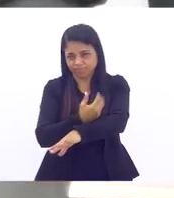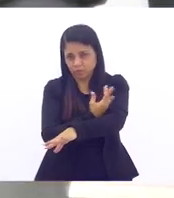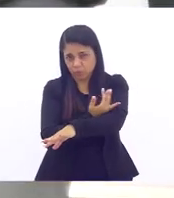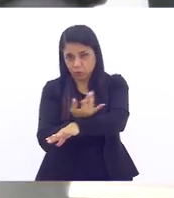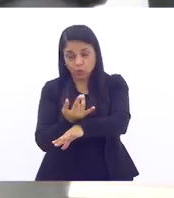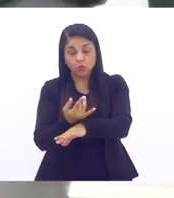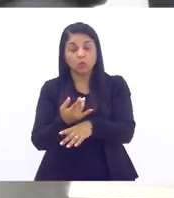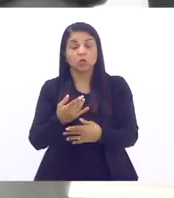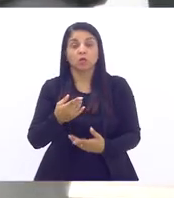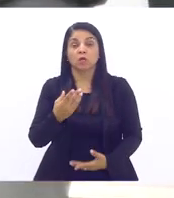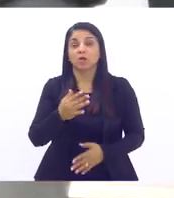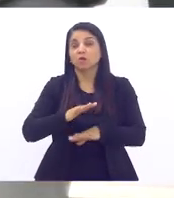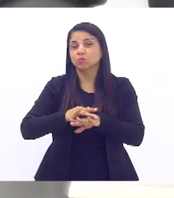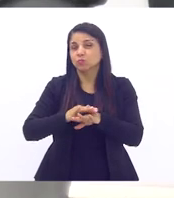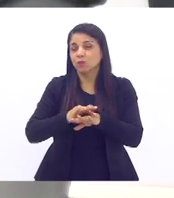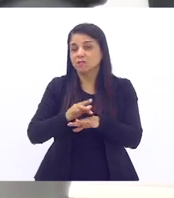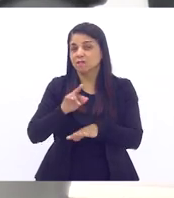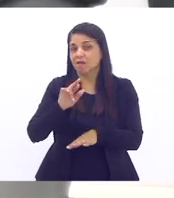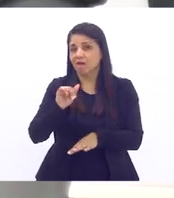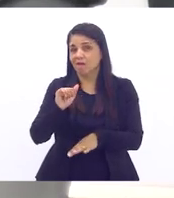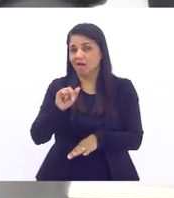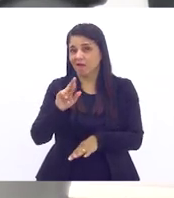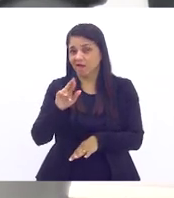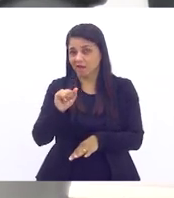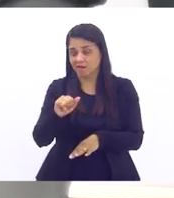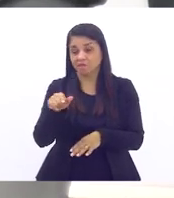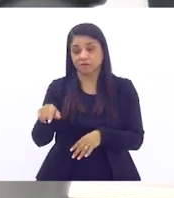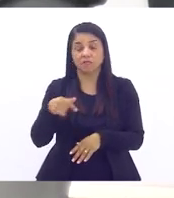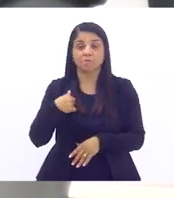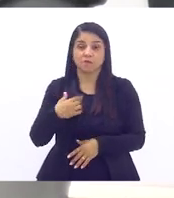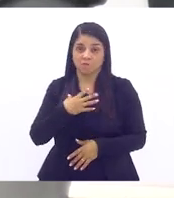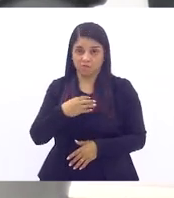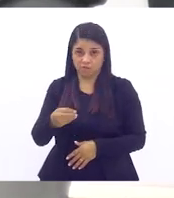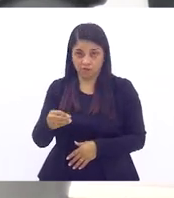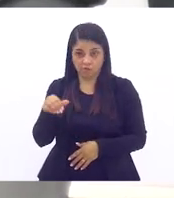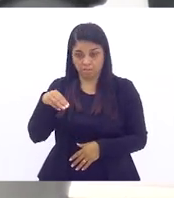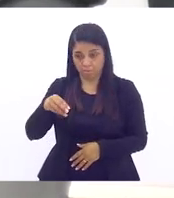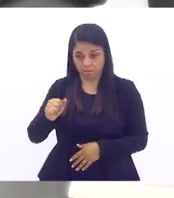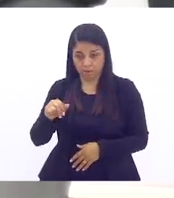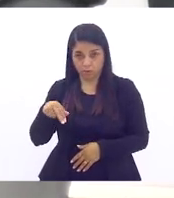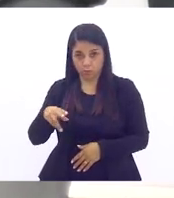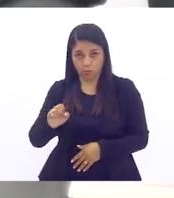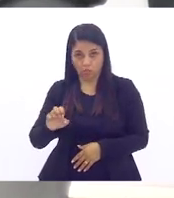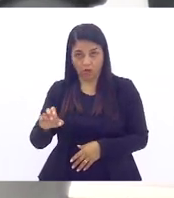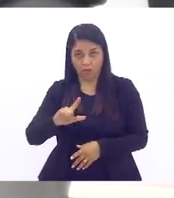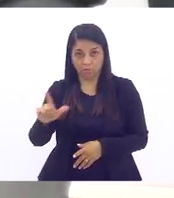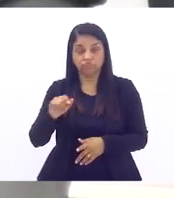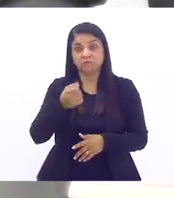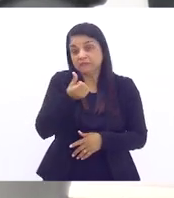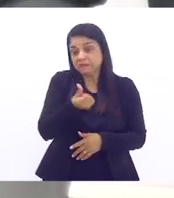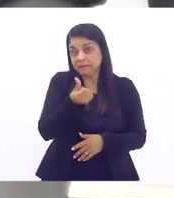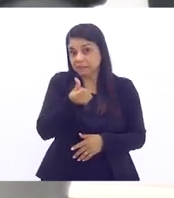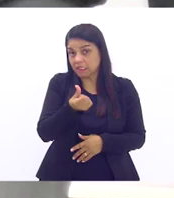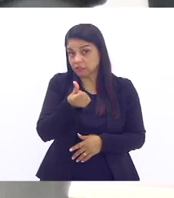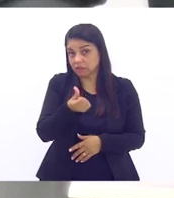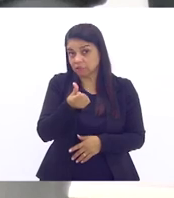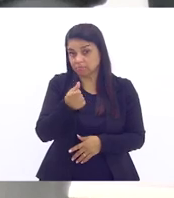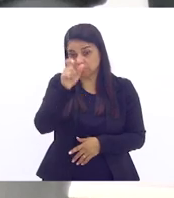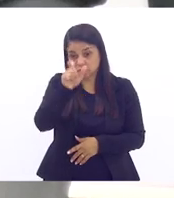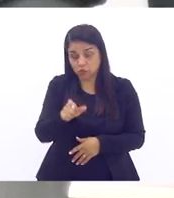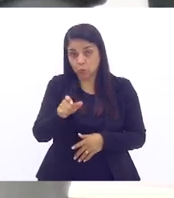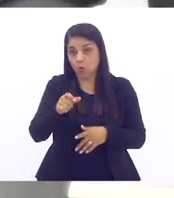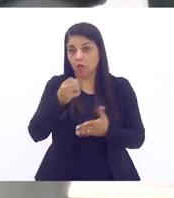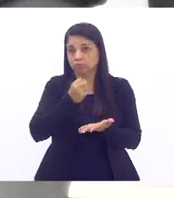Rara naquela época dizia-se que Manuela era o sexto caso protocolado no estado do Rio de Janeiro o que nos causou